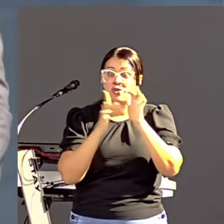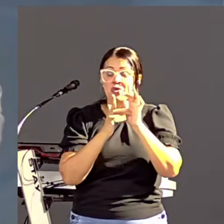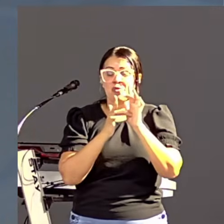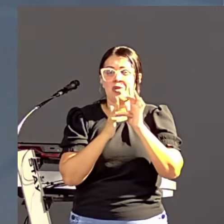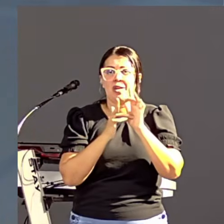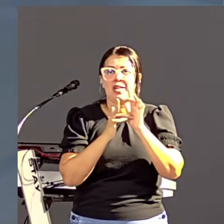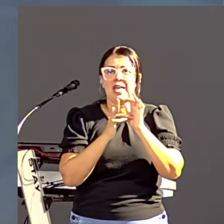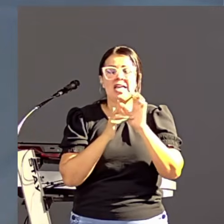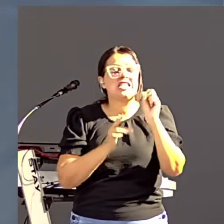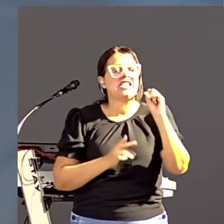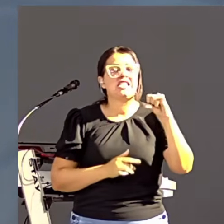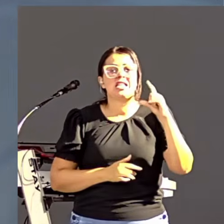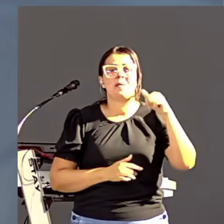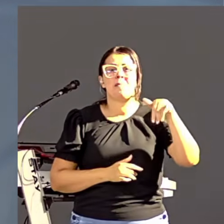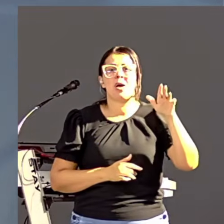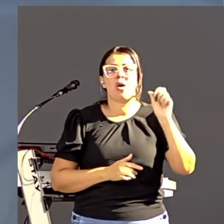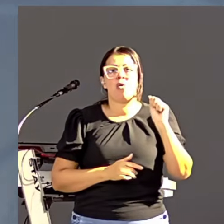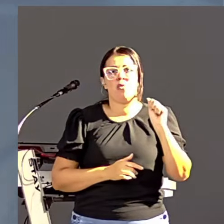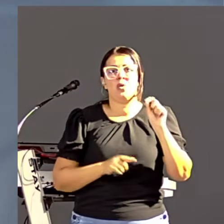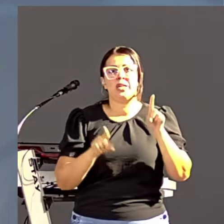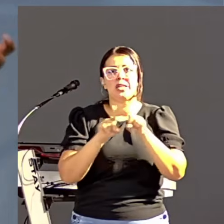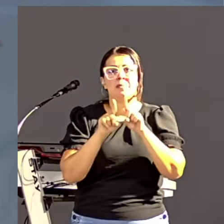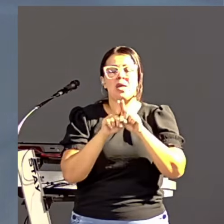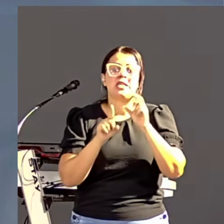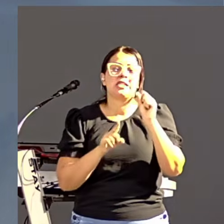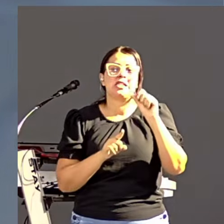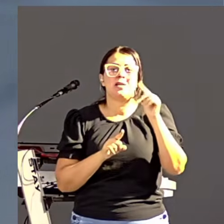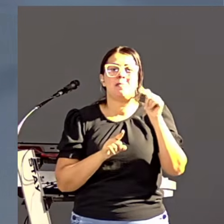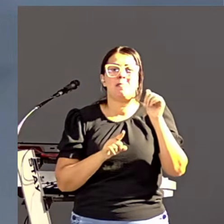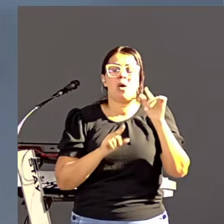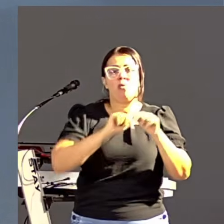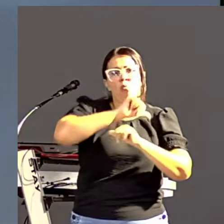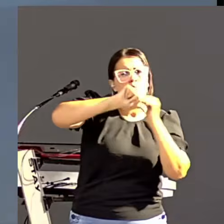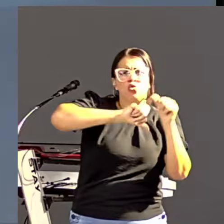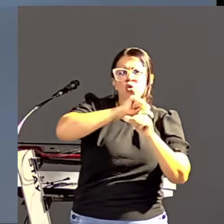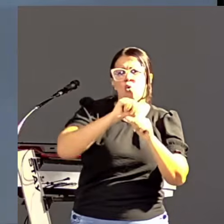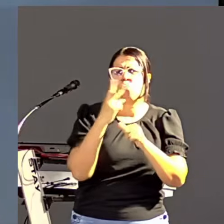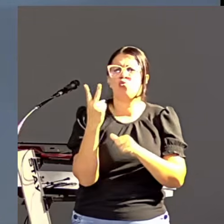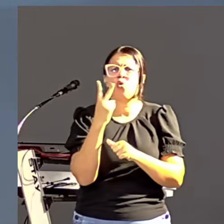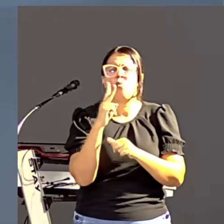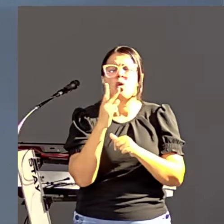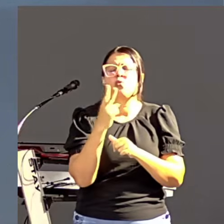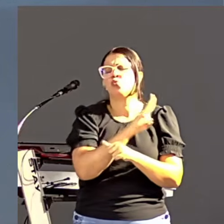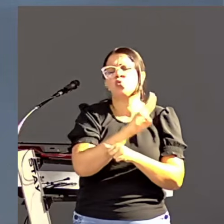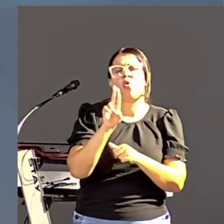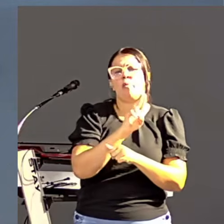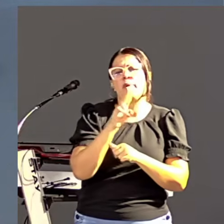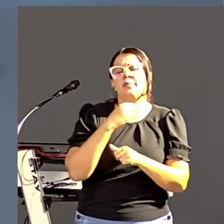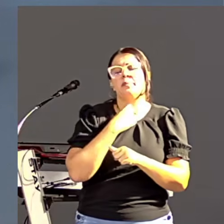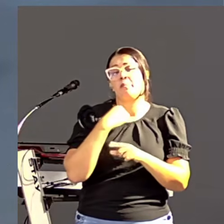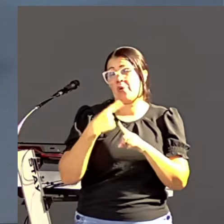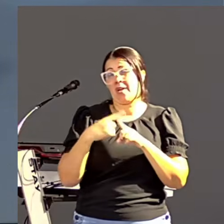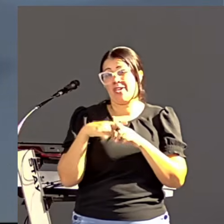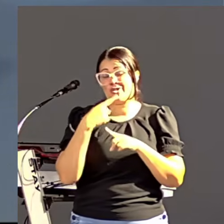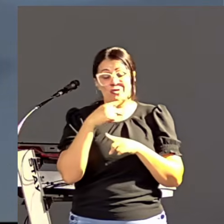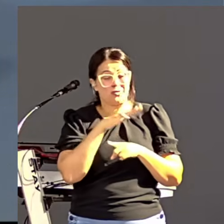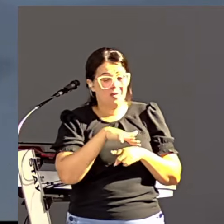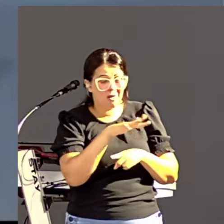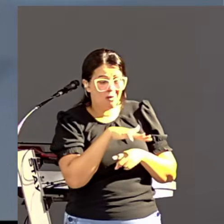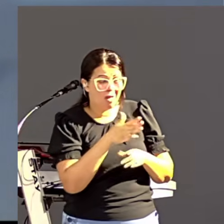Pedro, nunca mais Pedro foi chamado de Simão. Porque Jesus tinha dito para ele: olha, a partir de agora você